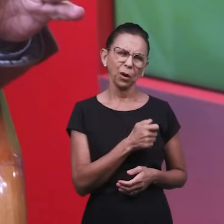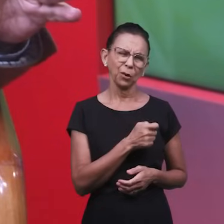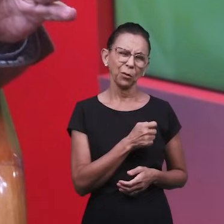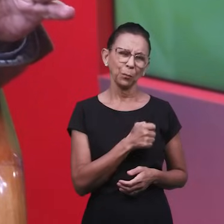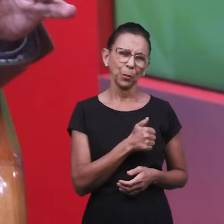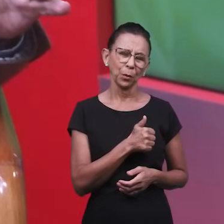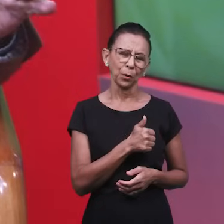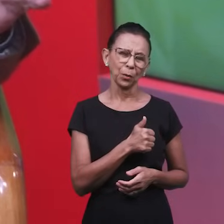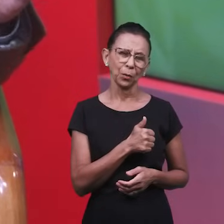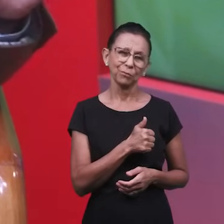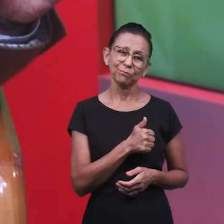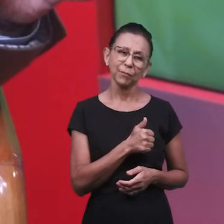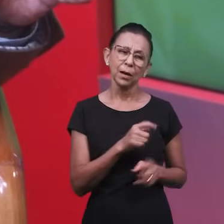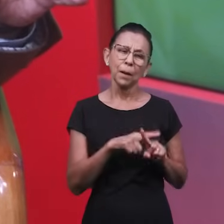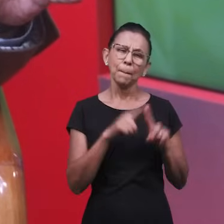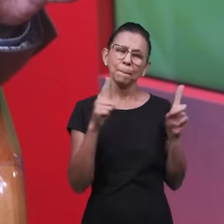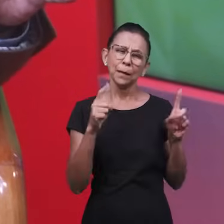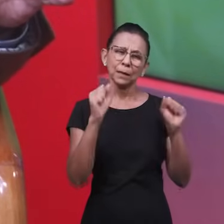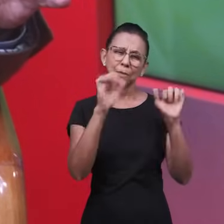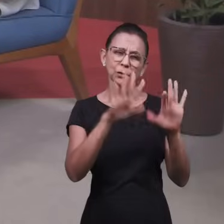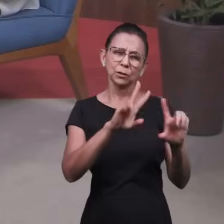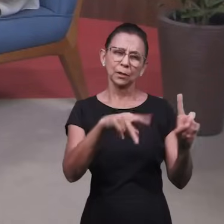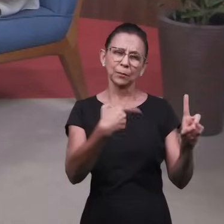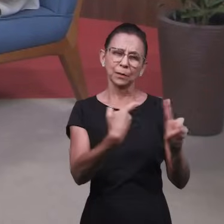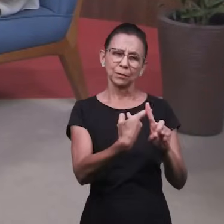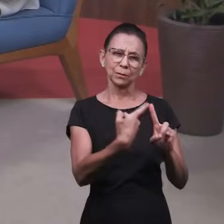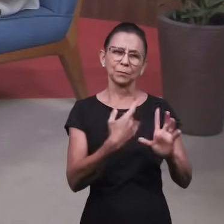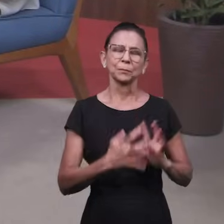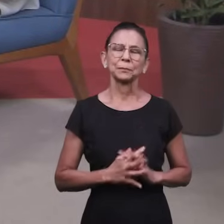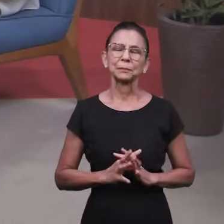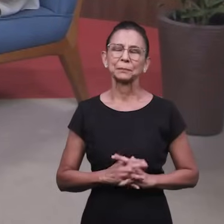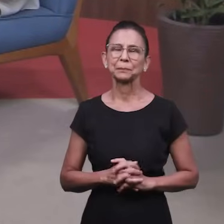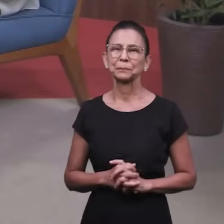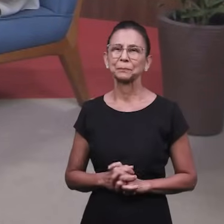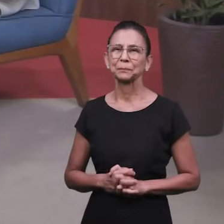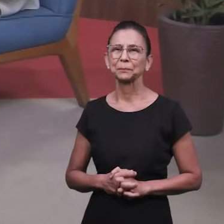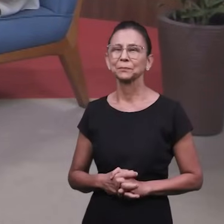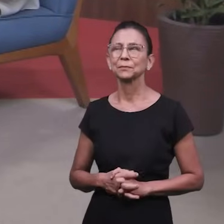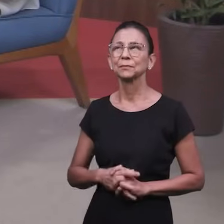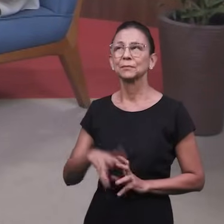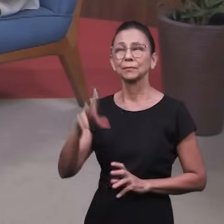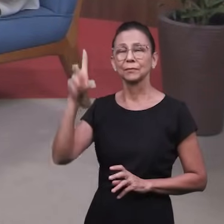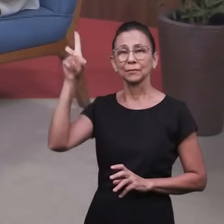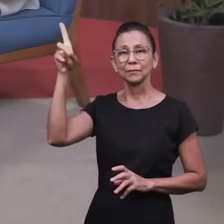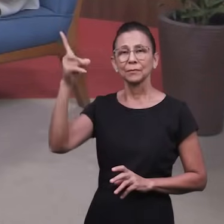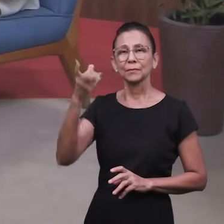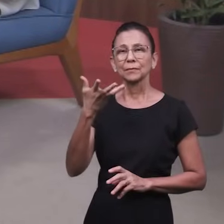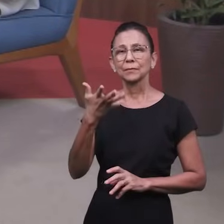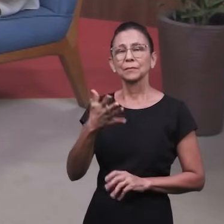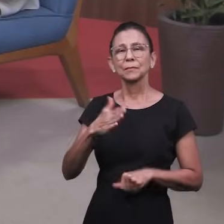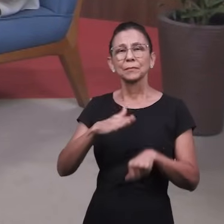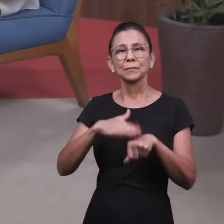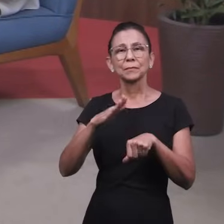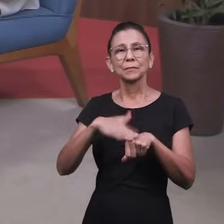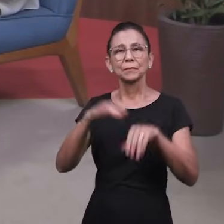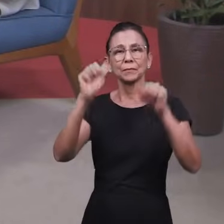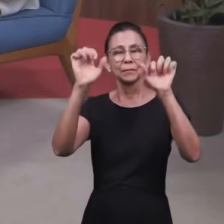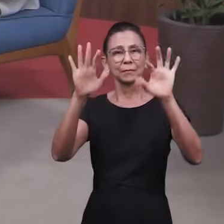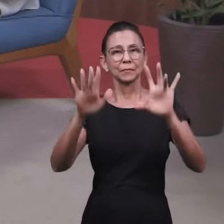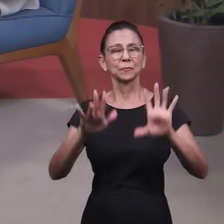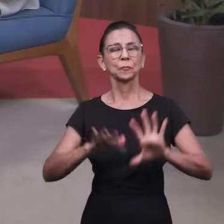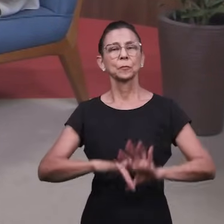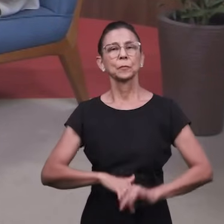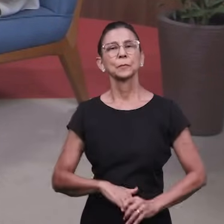Uhum. É desproporcional, É. né? É sempre mais. Deus sempre tem mais para o homem,